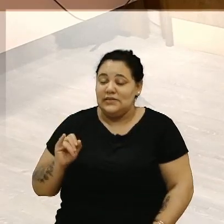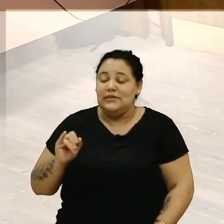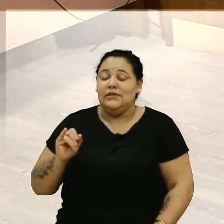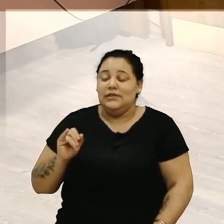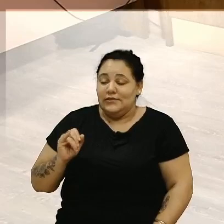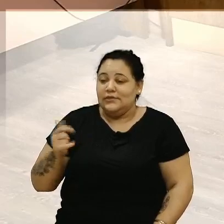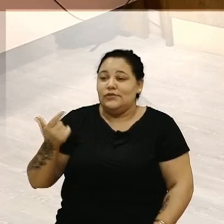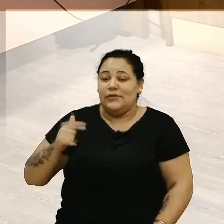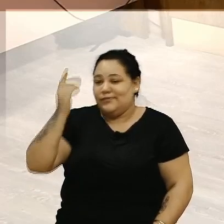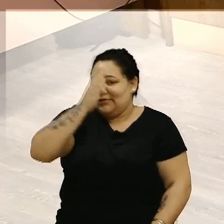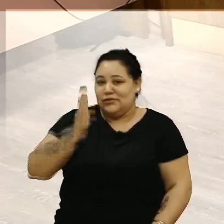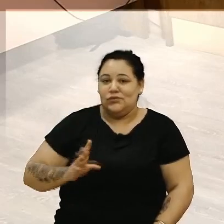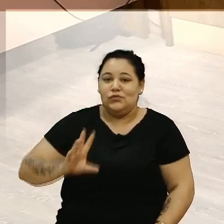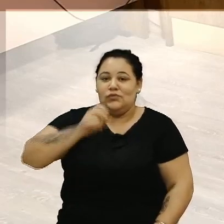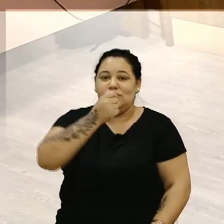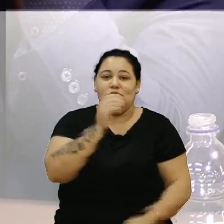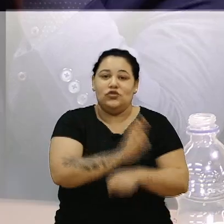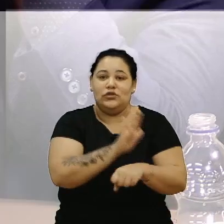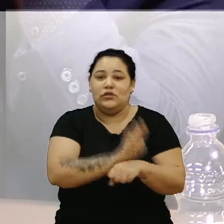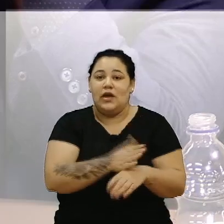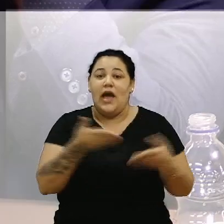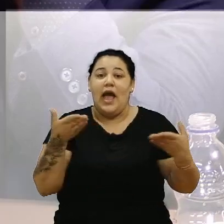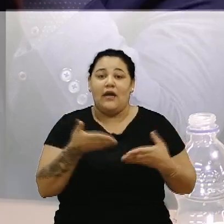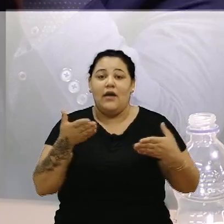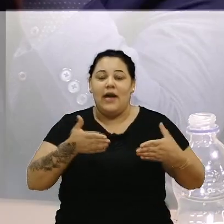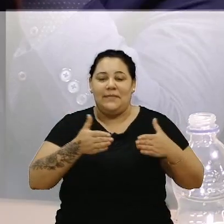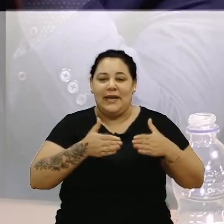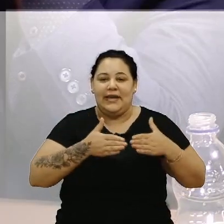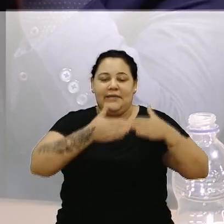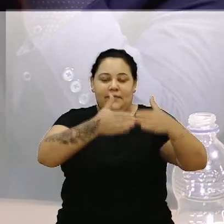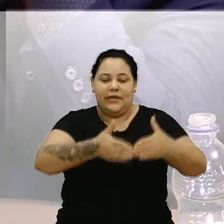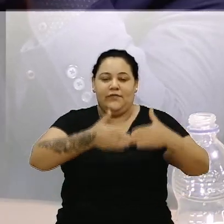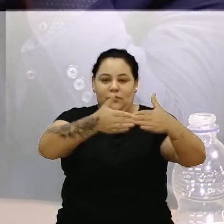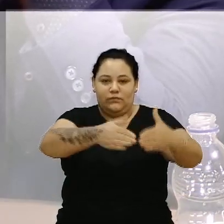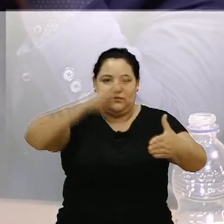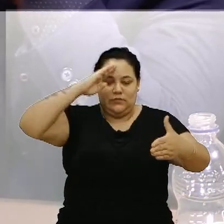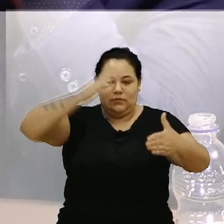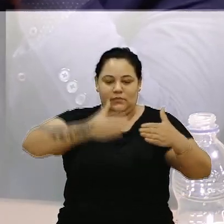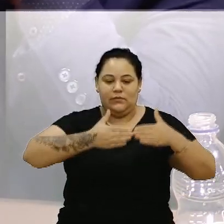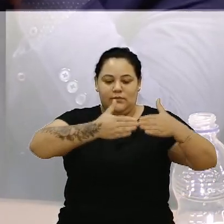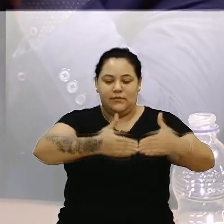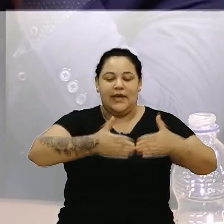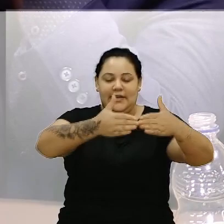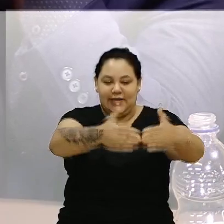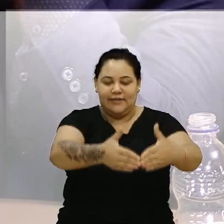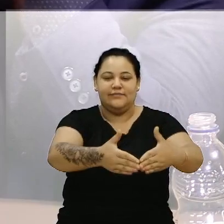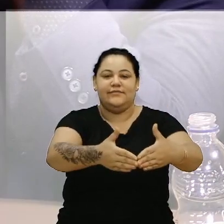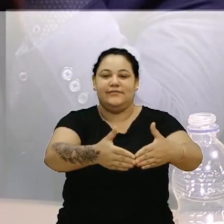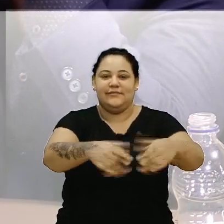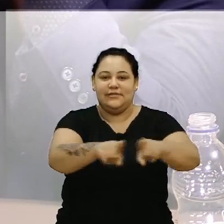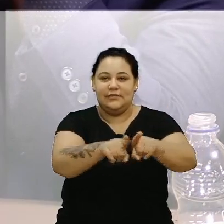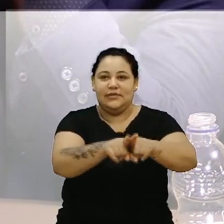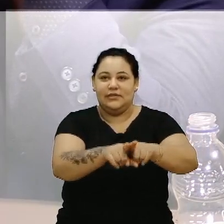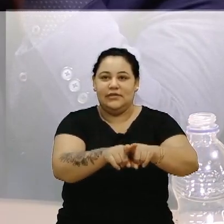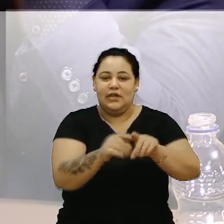Né, agora a Marinha está enviando um navio. Agora que o pessoal já está resgatando todo mundo, o que adianta mandar o maior navio da